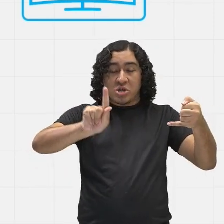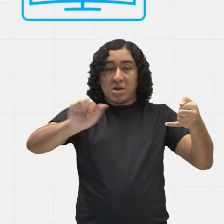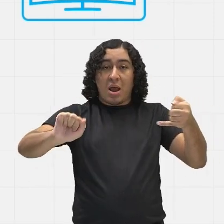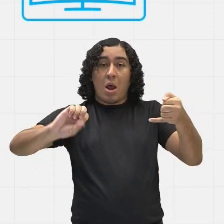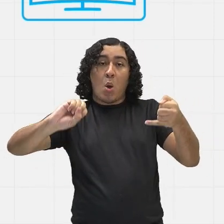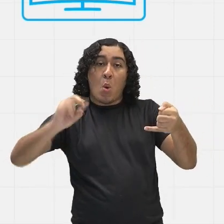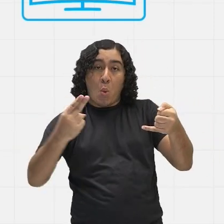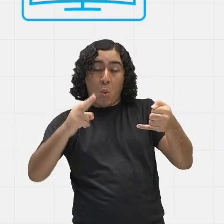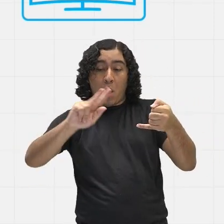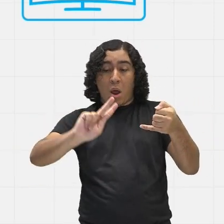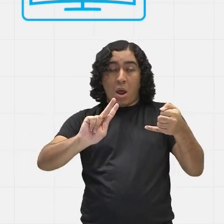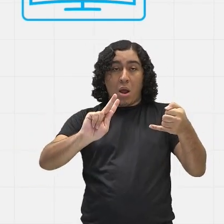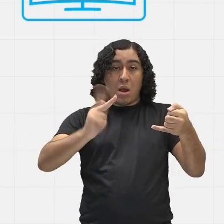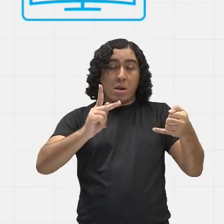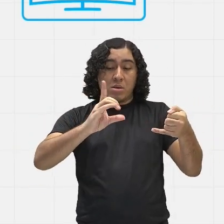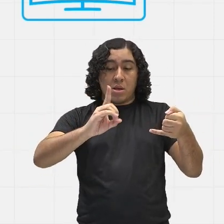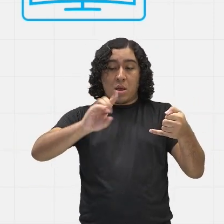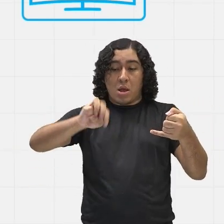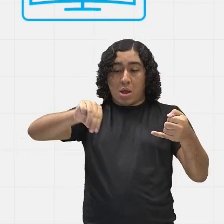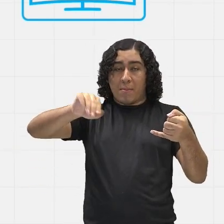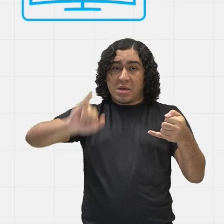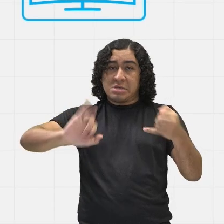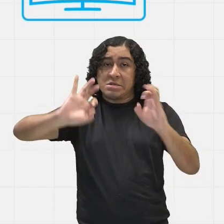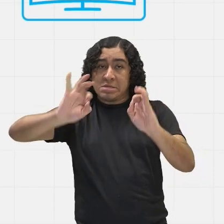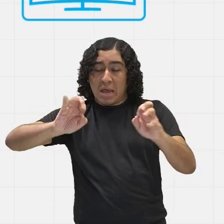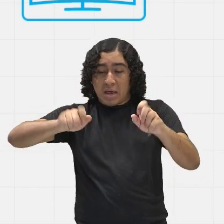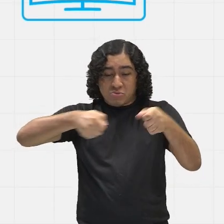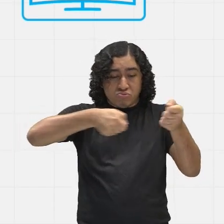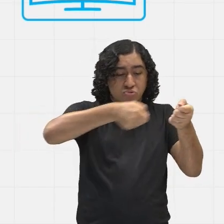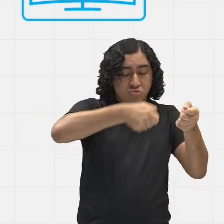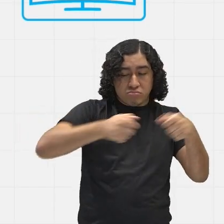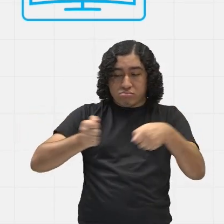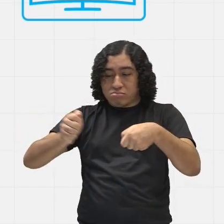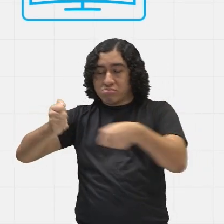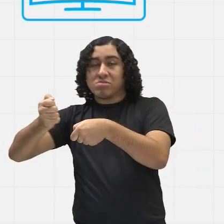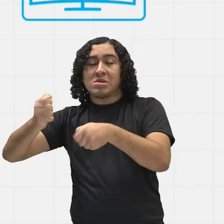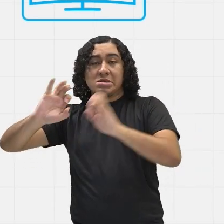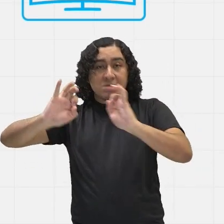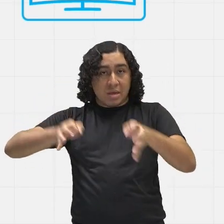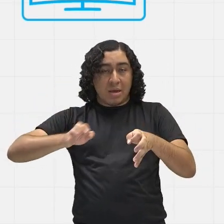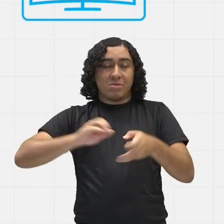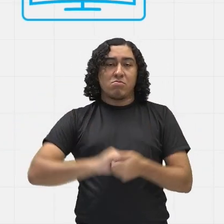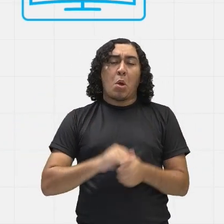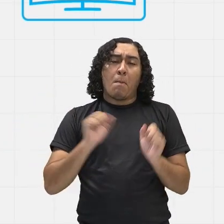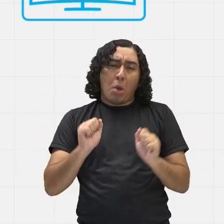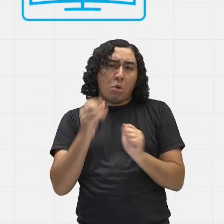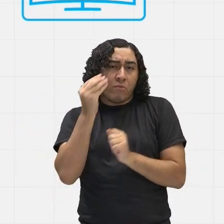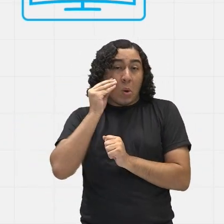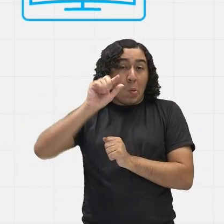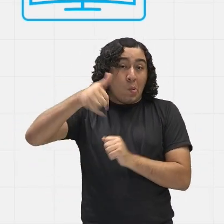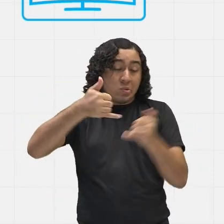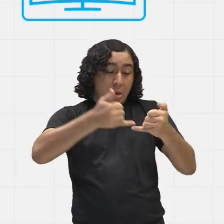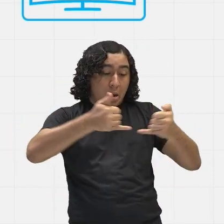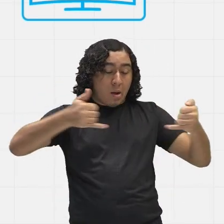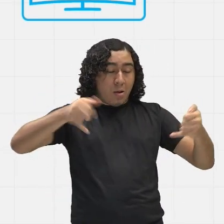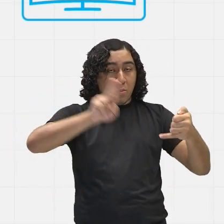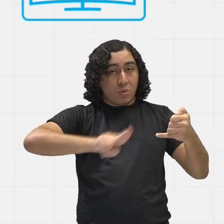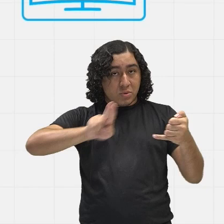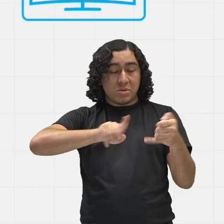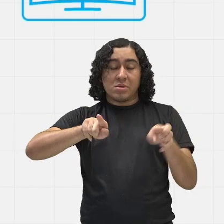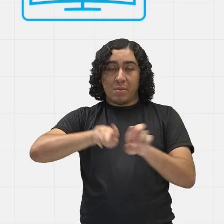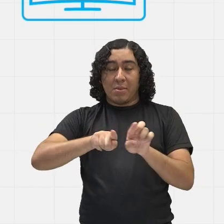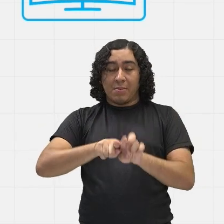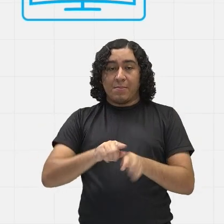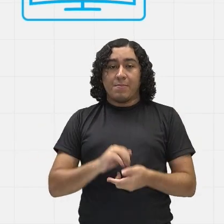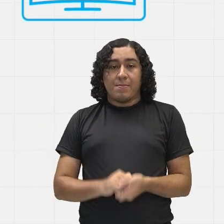HDMI está bem encaixado, tá? Se possível, também testar outro cabo de vídeo ou cabo HDMI, se possível. Também tem mais um ponto,